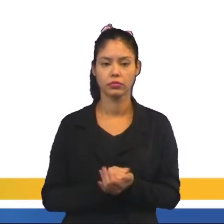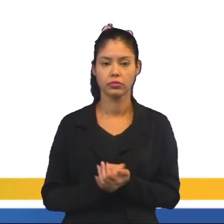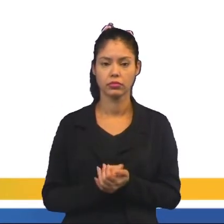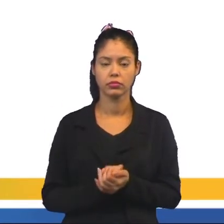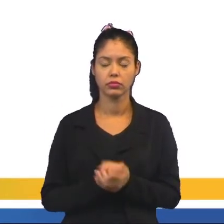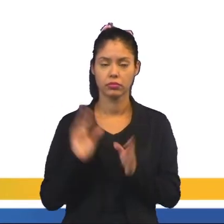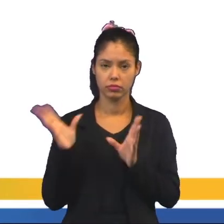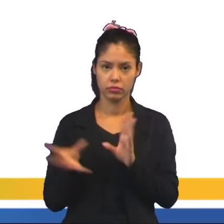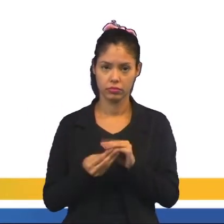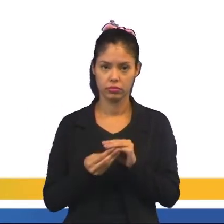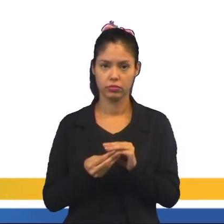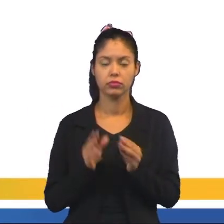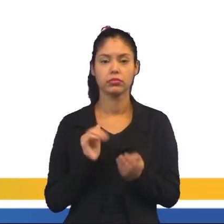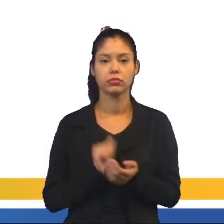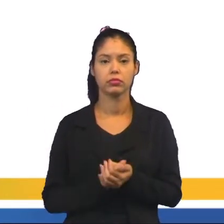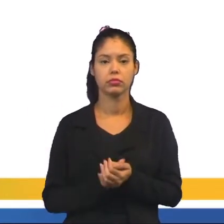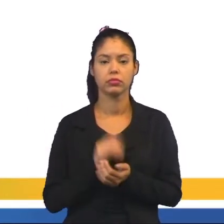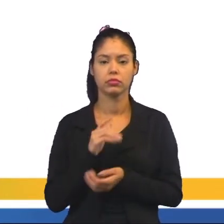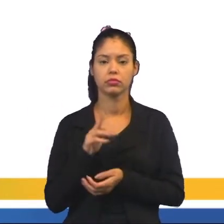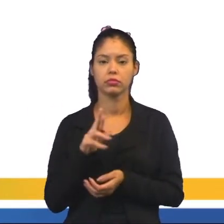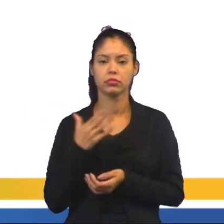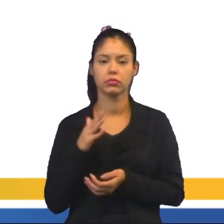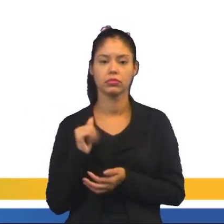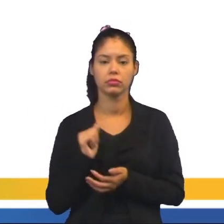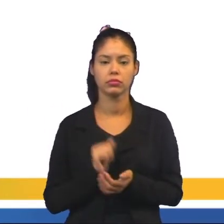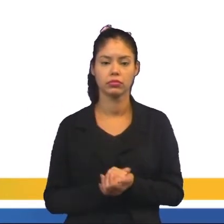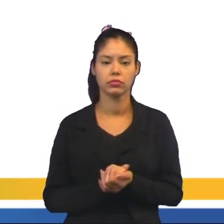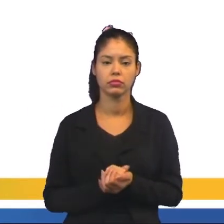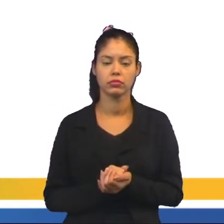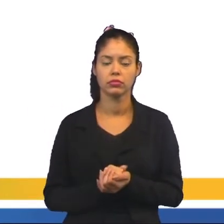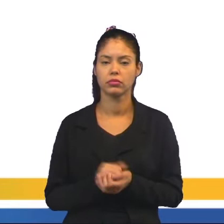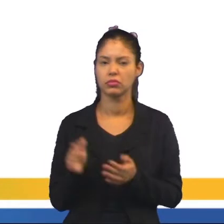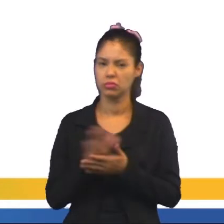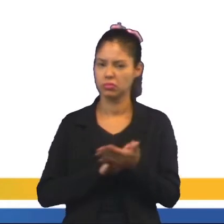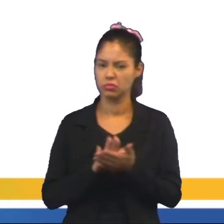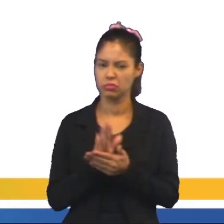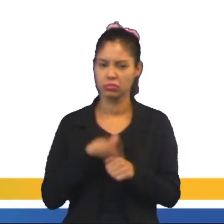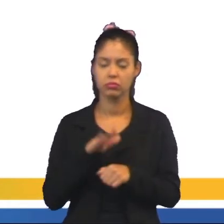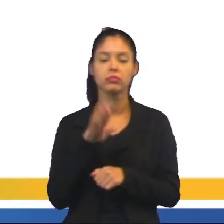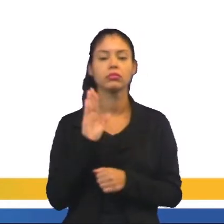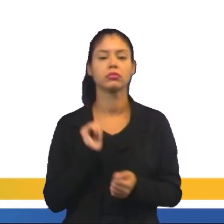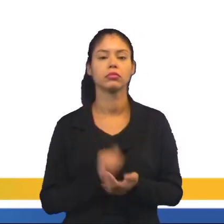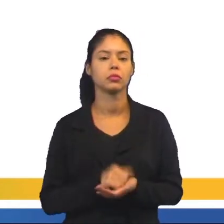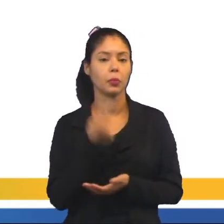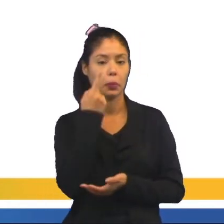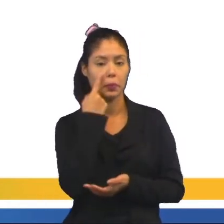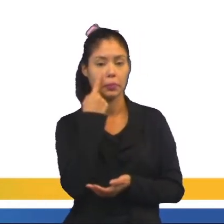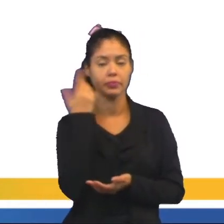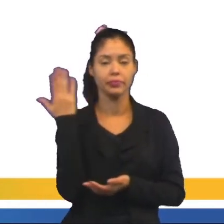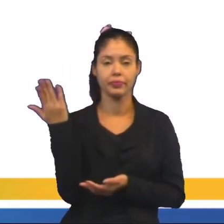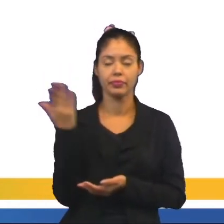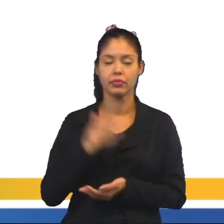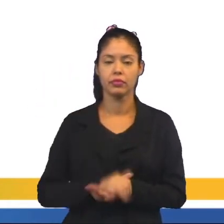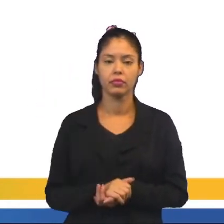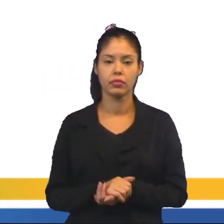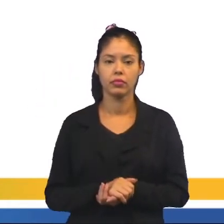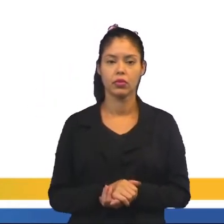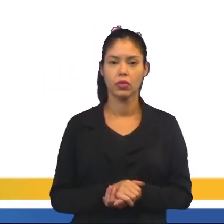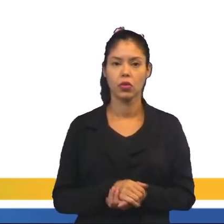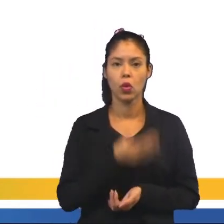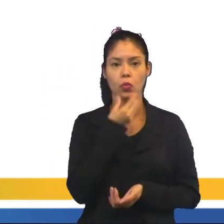completo da oração ele não precisa de mais nada depois dele né Então observa ele e nem no doer-me o